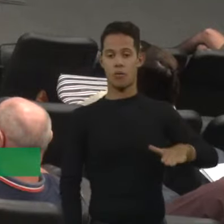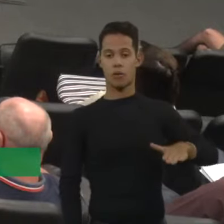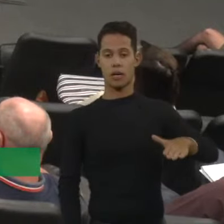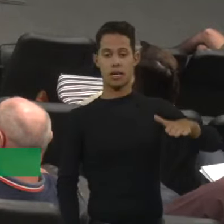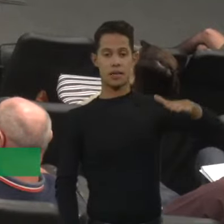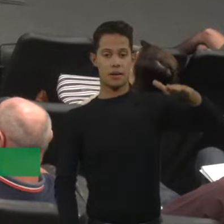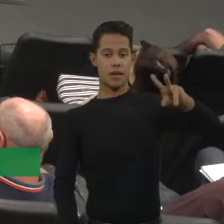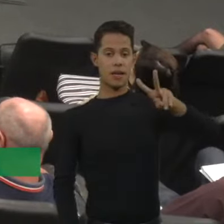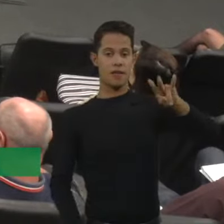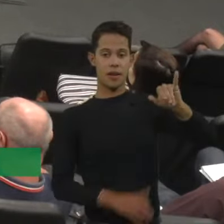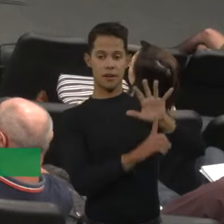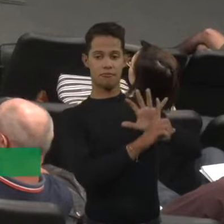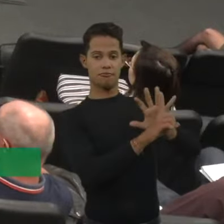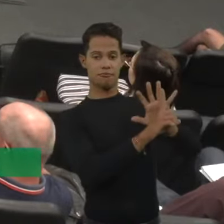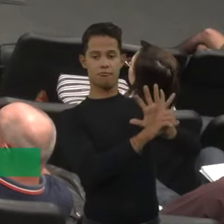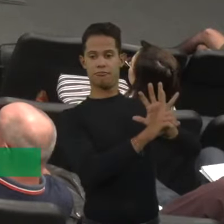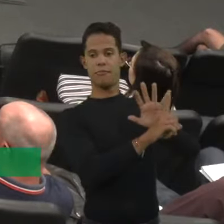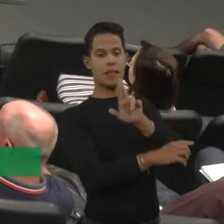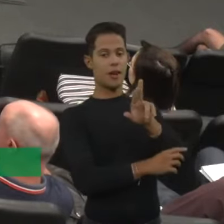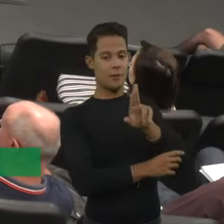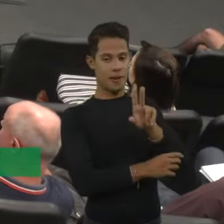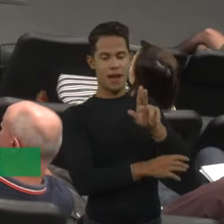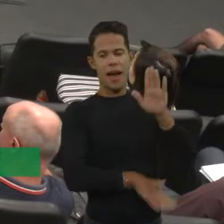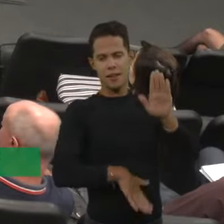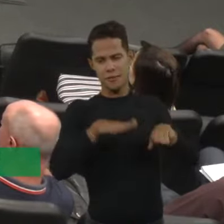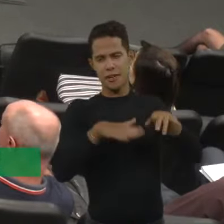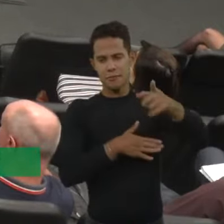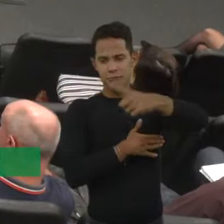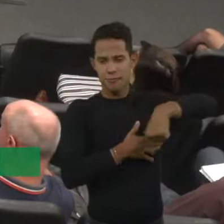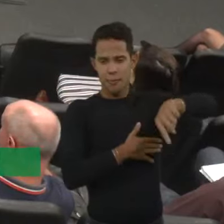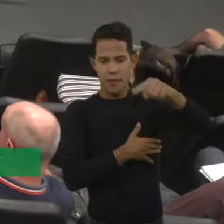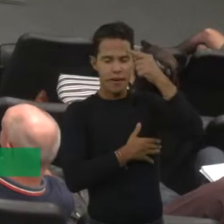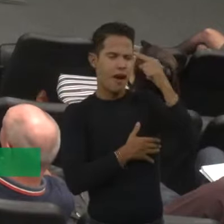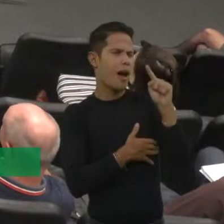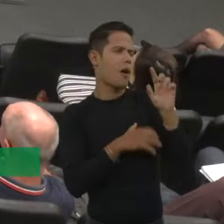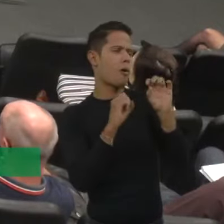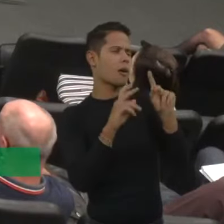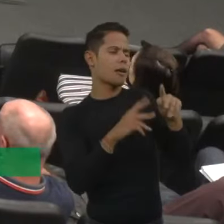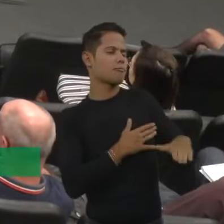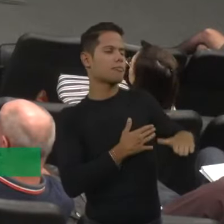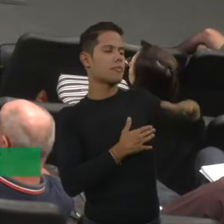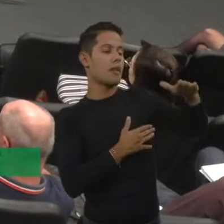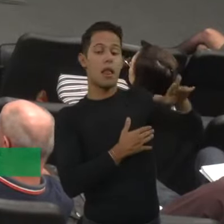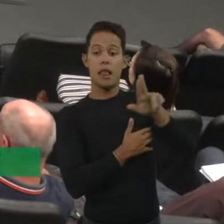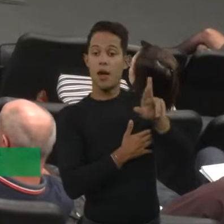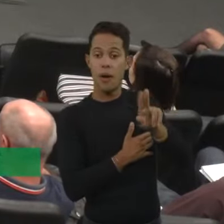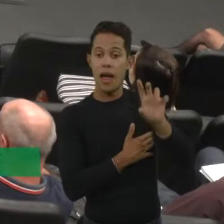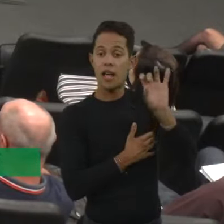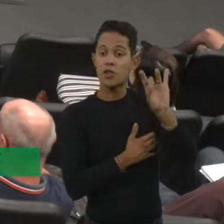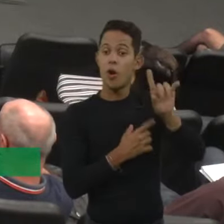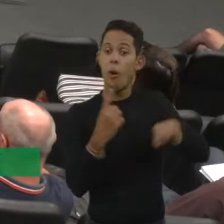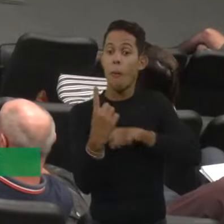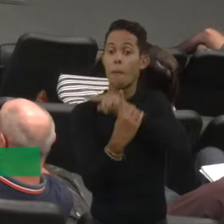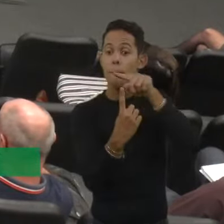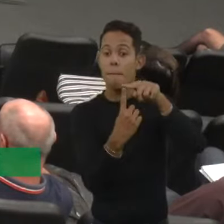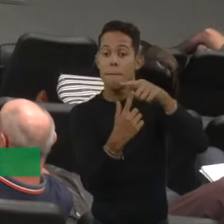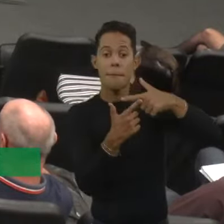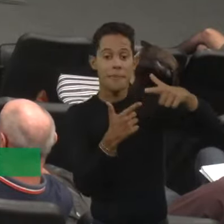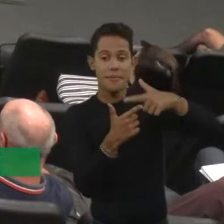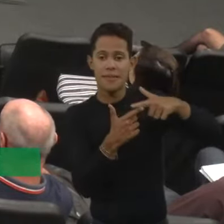afetado. Porque, às vezes, a gente pensa só no crescimento. O crescimento é só a ponta do iceberg. Essas crianças